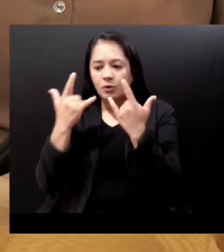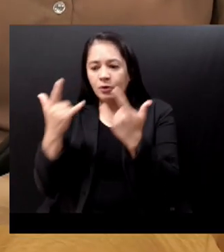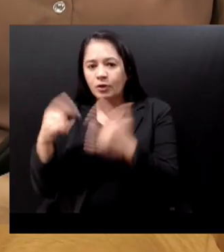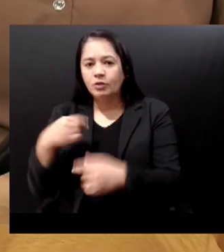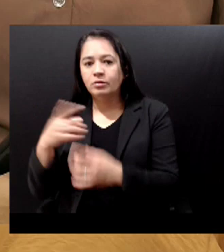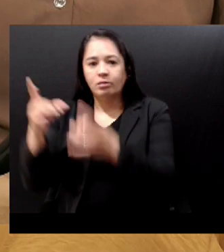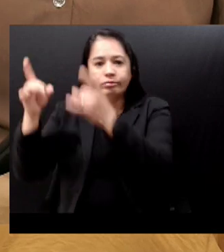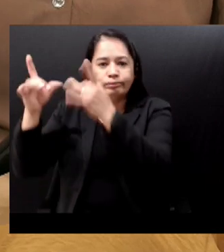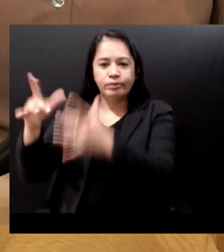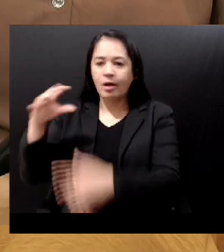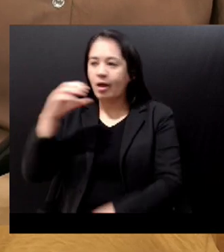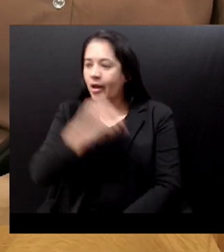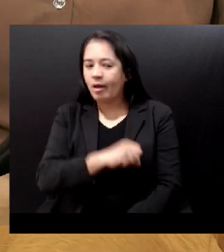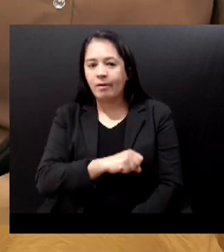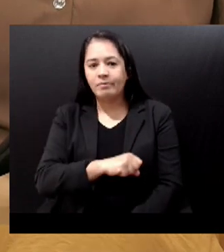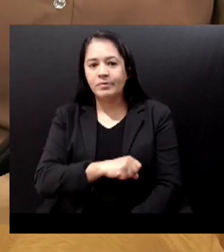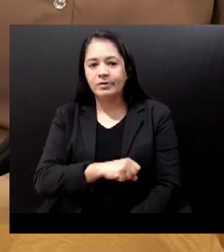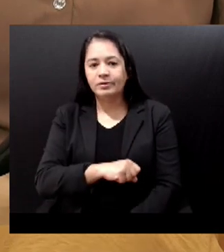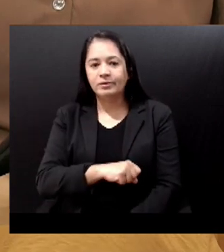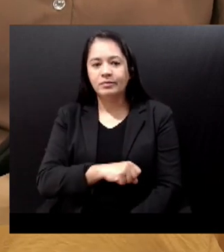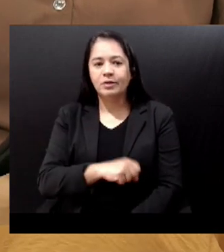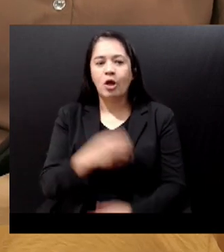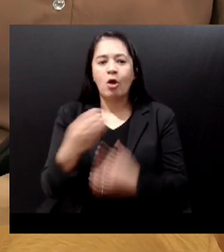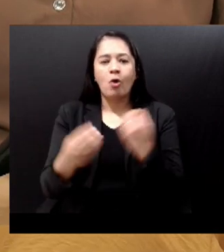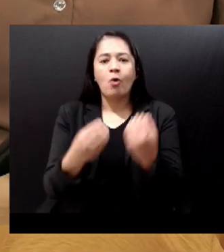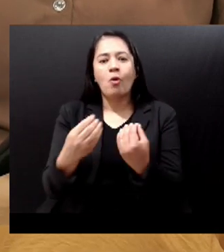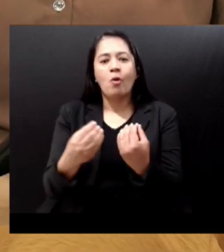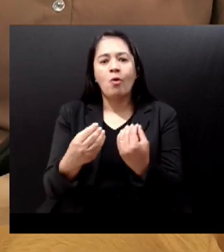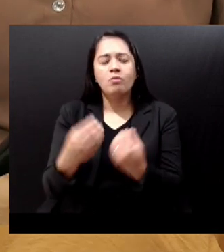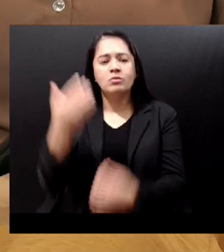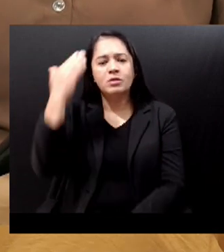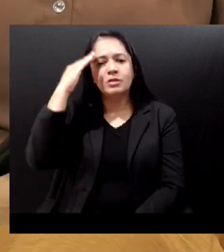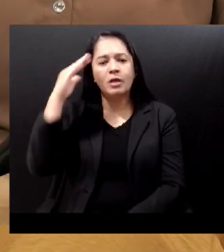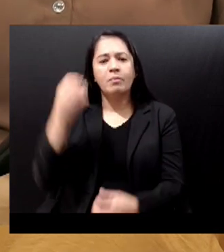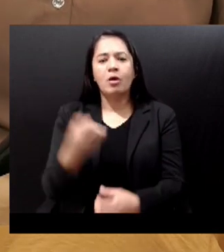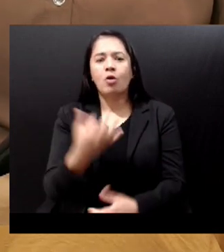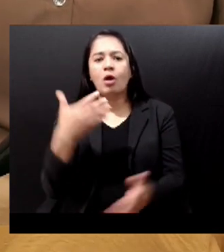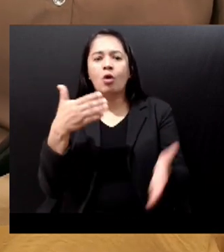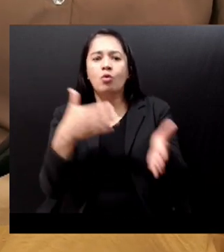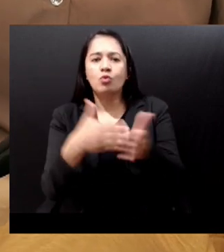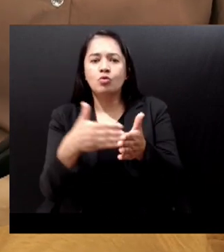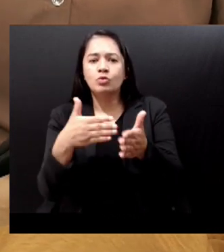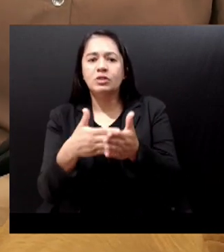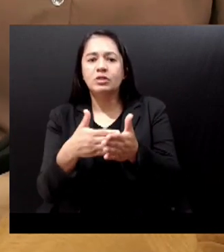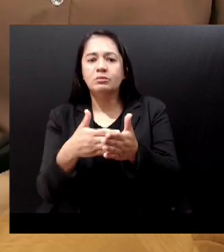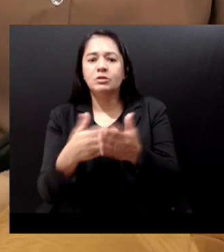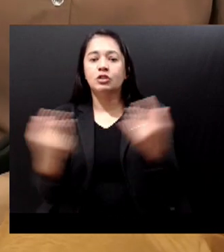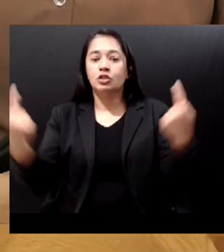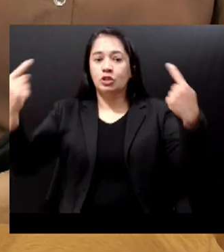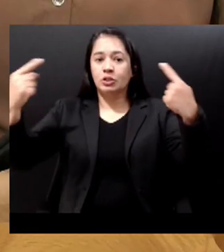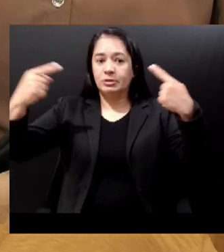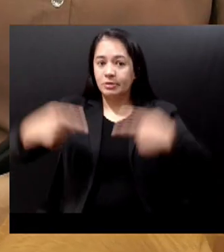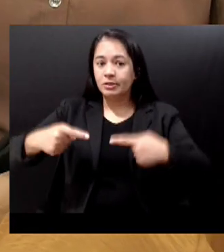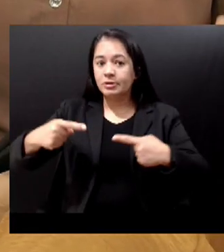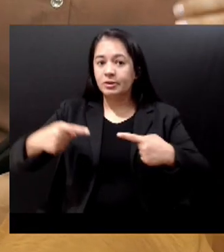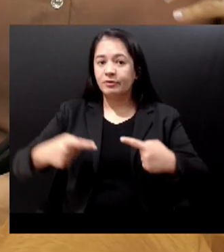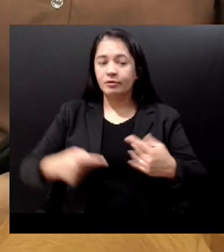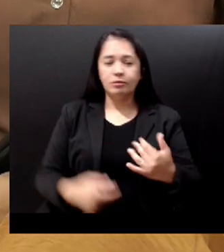Verdade, Carlos. Como entender qual é o limite entre desafio e frustração? Ô Marcelo, por quê,